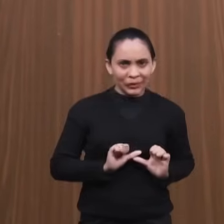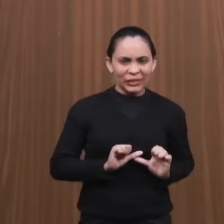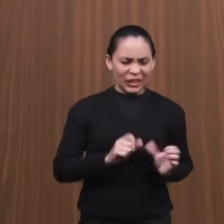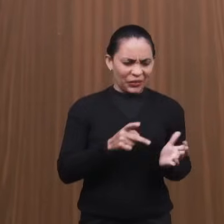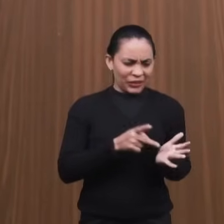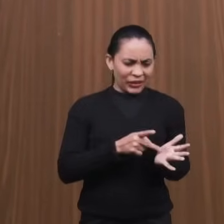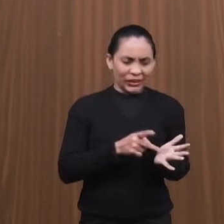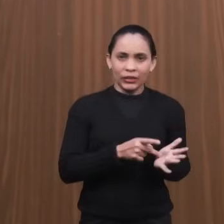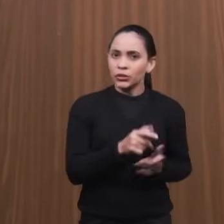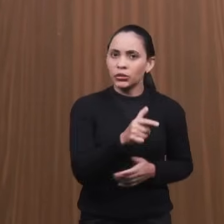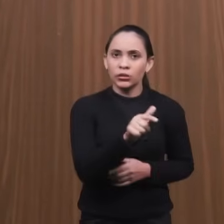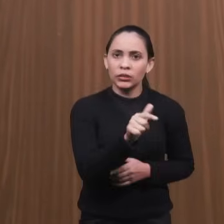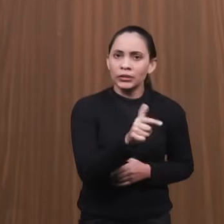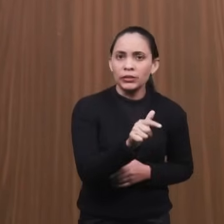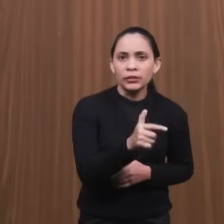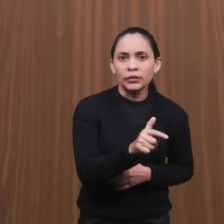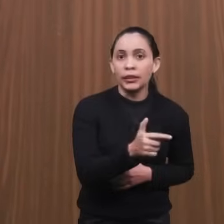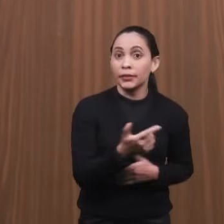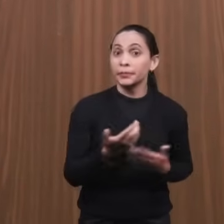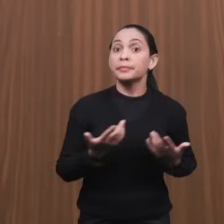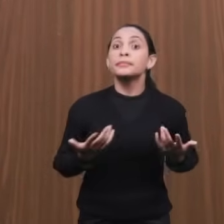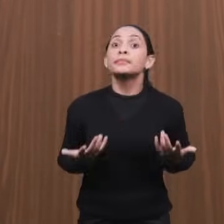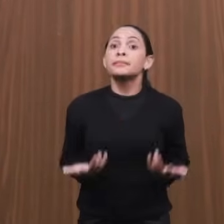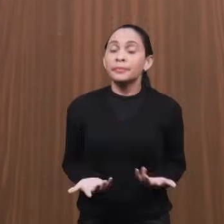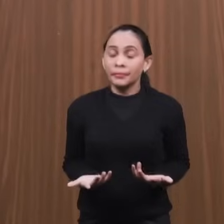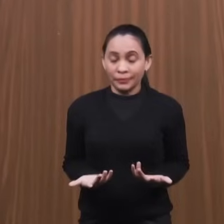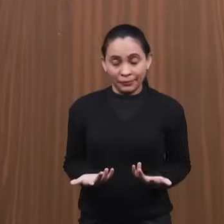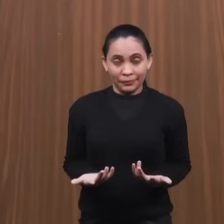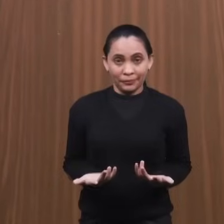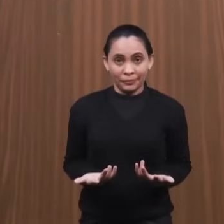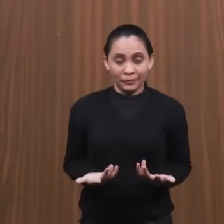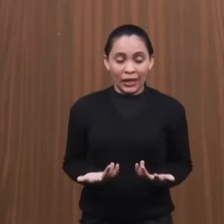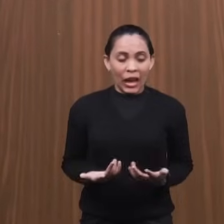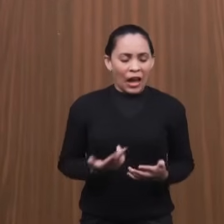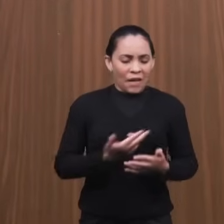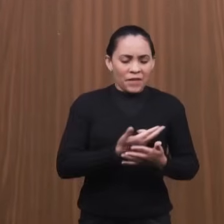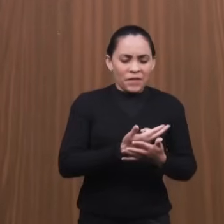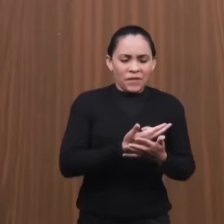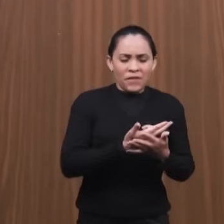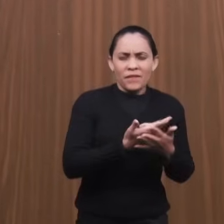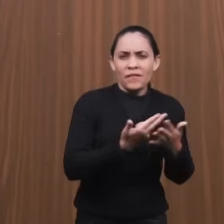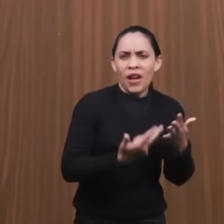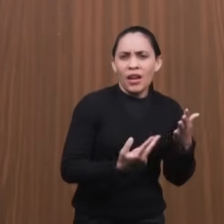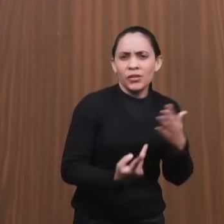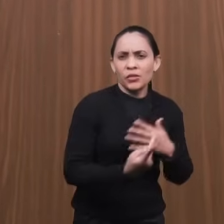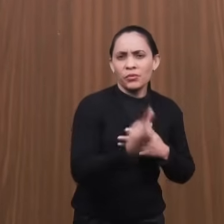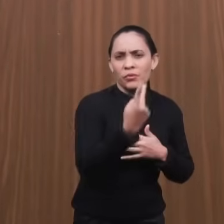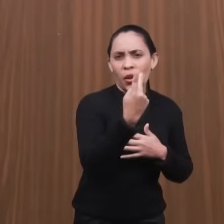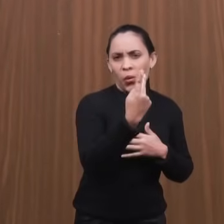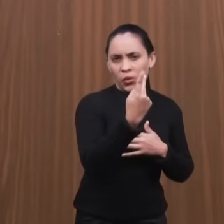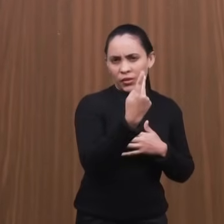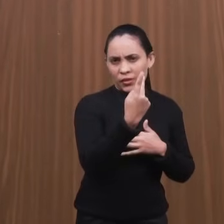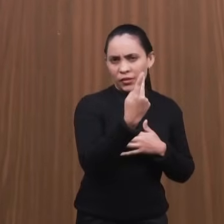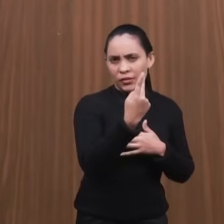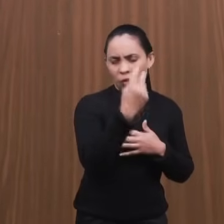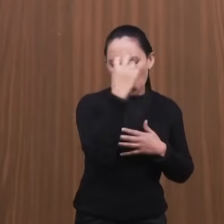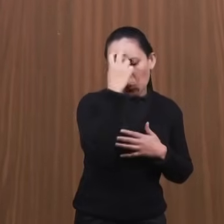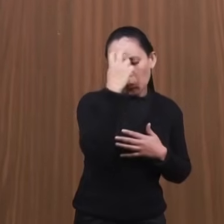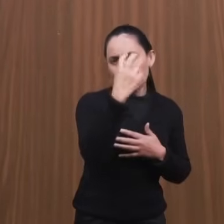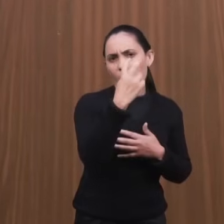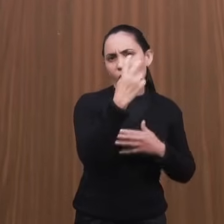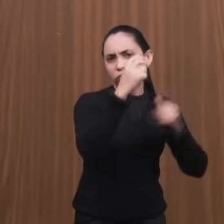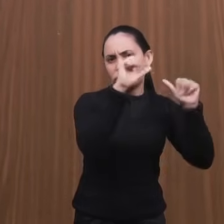a sinceridade. Aonde estão? Eu tenho certeza que, falando isso, é como se você estivesse